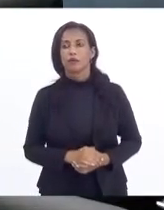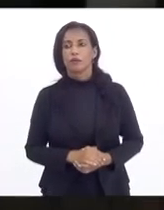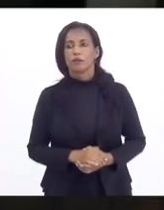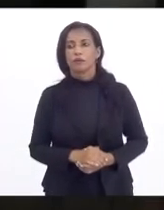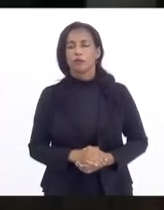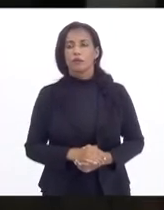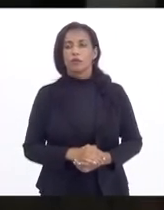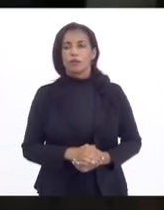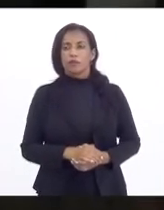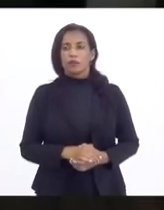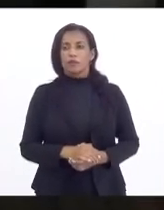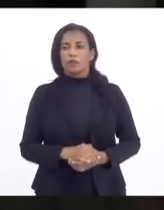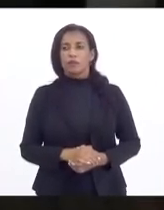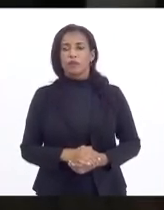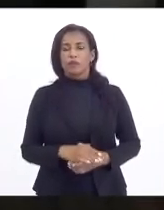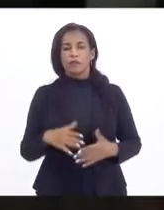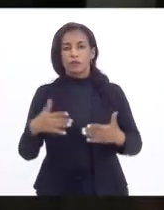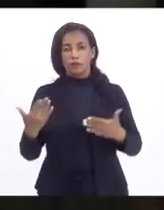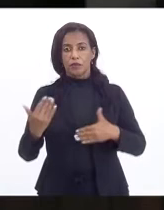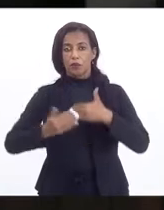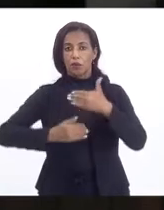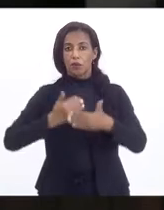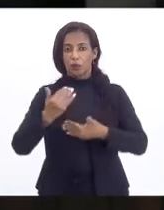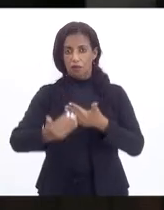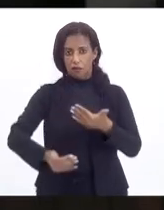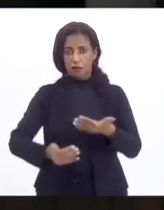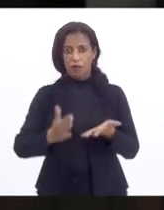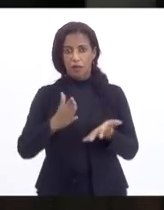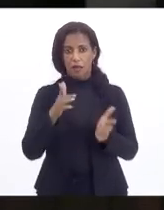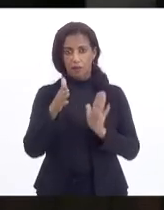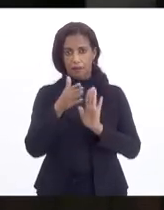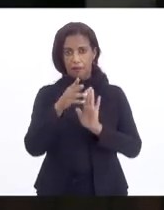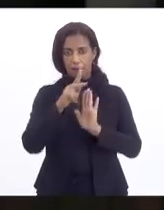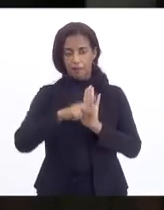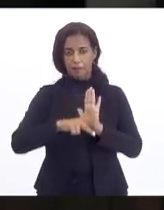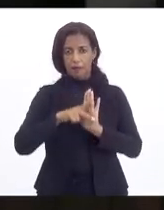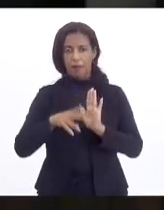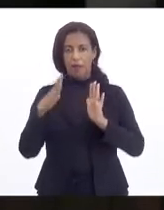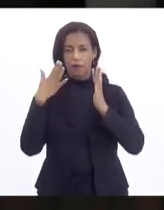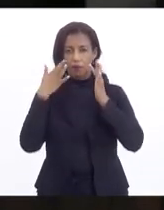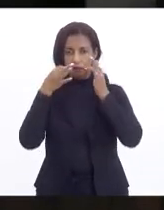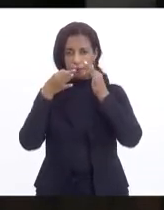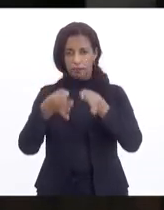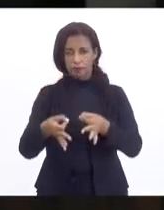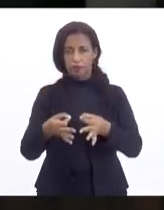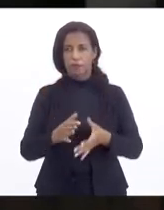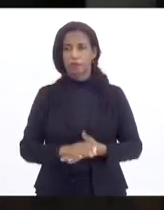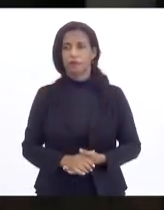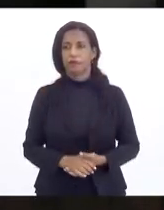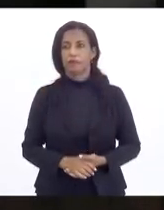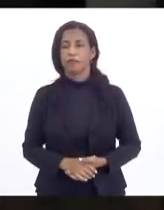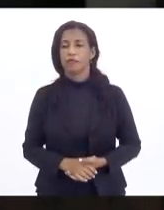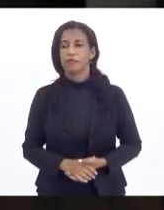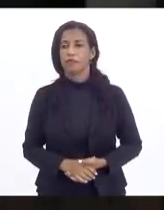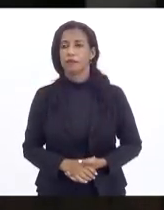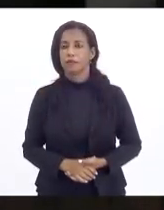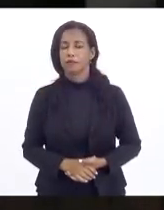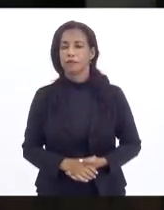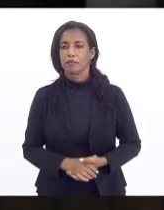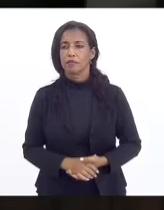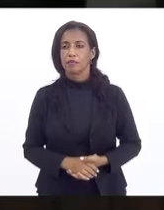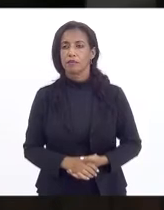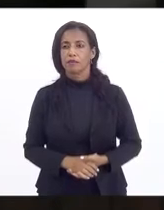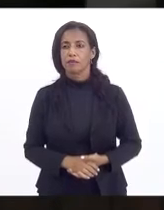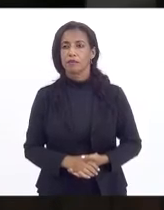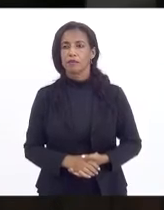Então, deputada Marta, eu vou avançar a pauta. Peço a atenção do deputado Chico Machado. Enquanto isso, vamos tentar falar com